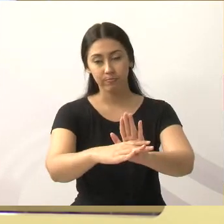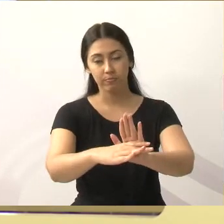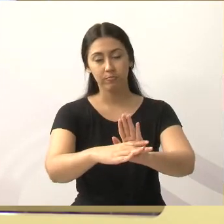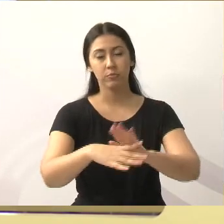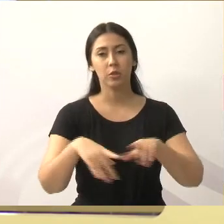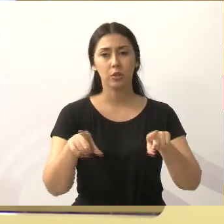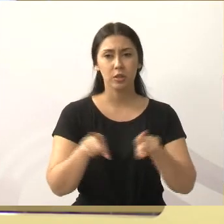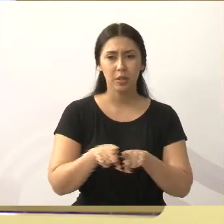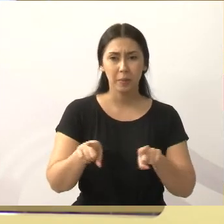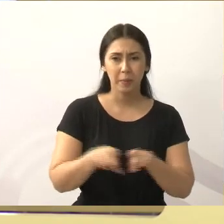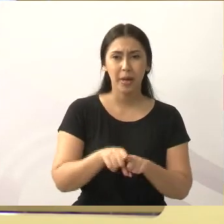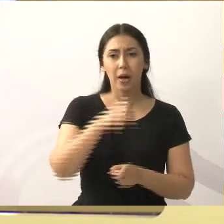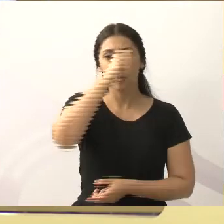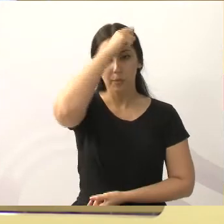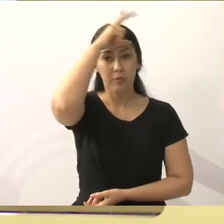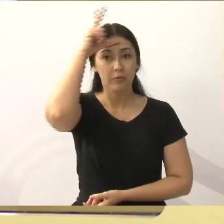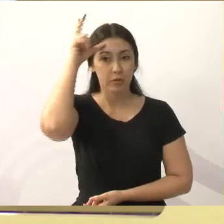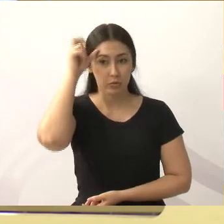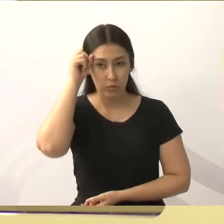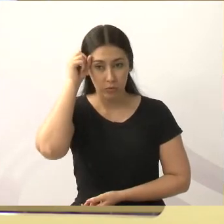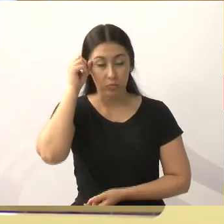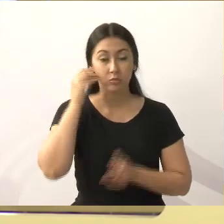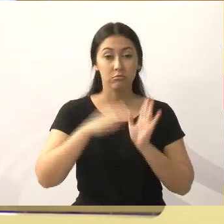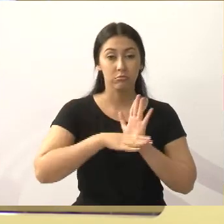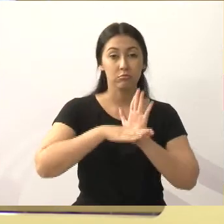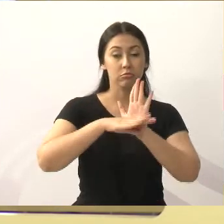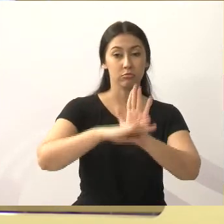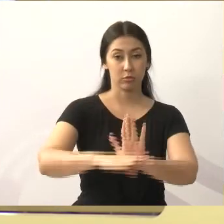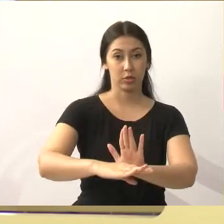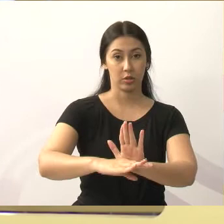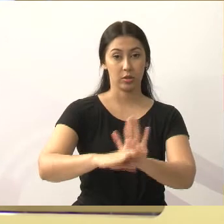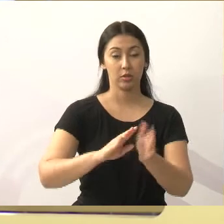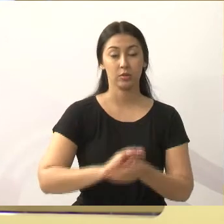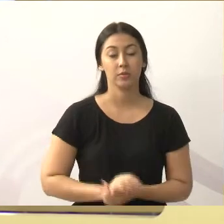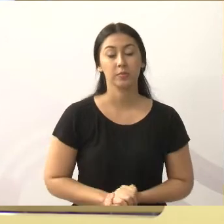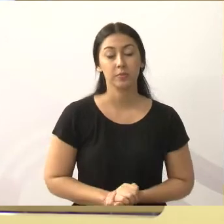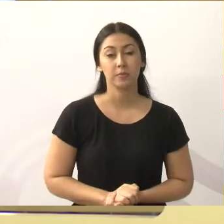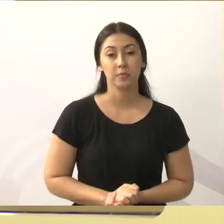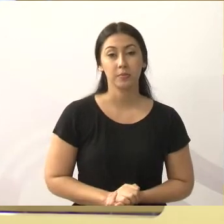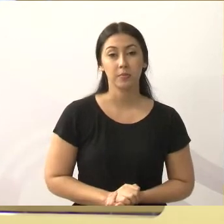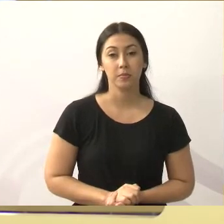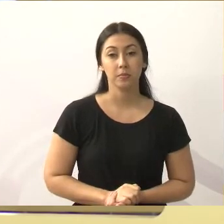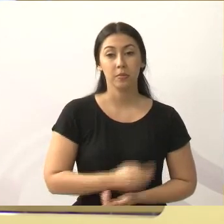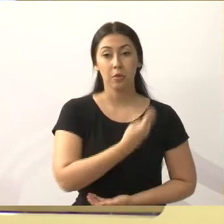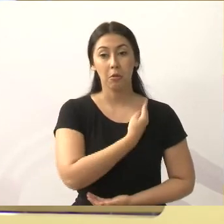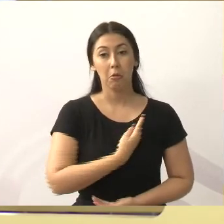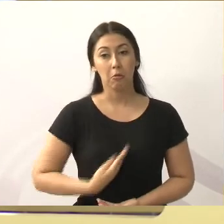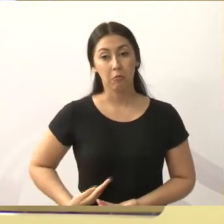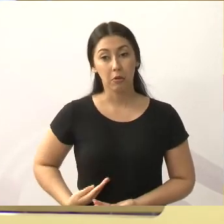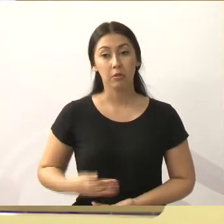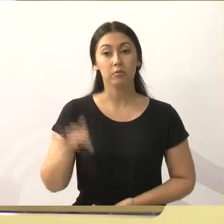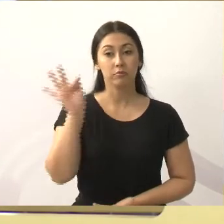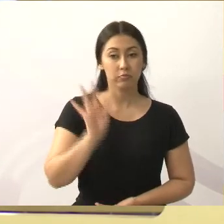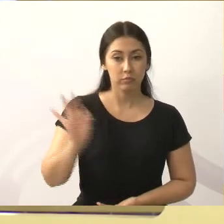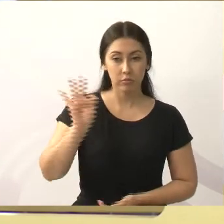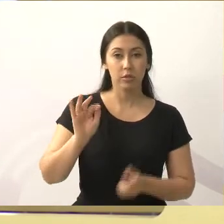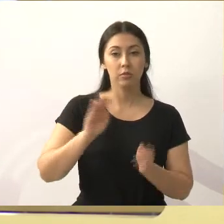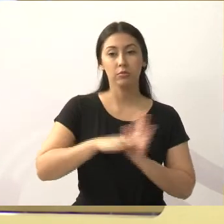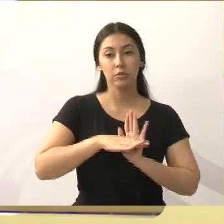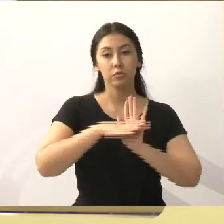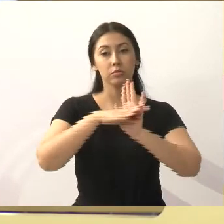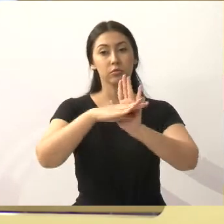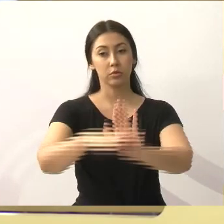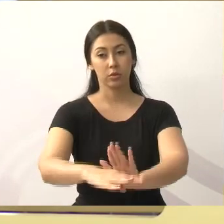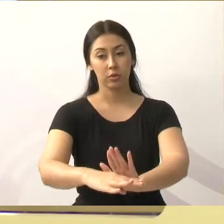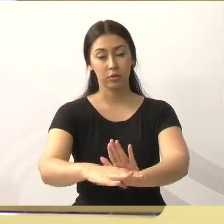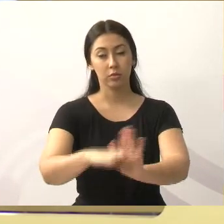estão tendo ajuda de prefeitura, dos prefeitos, estão tendo ajuda do governo federal, do